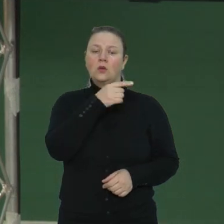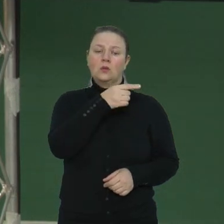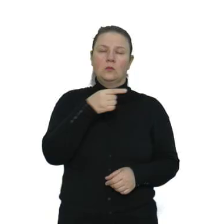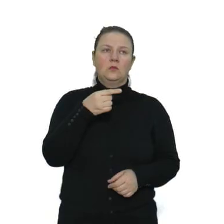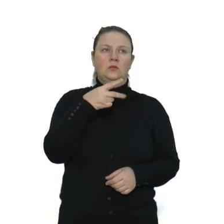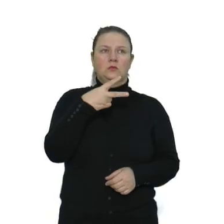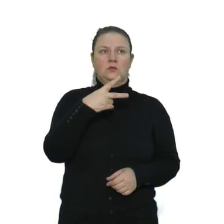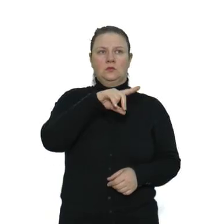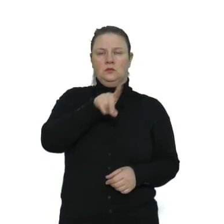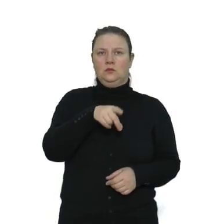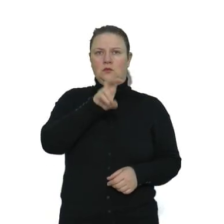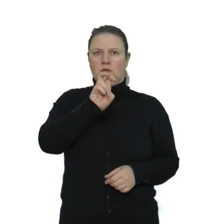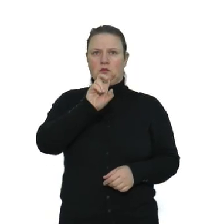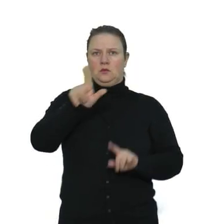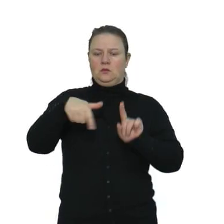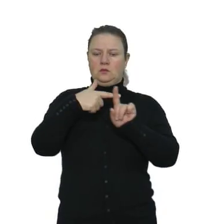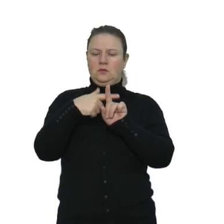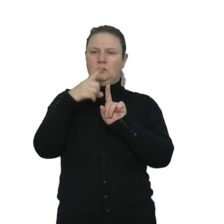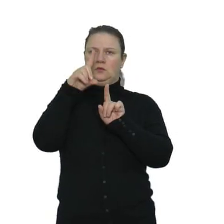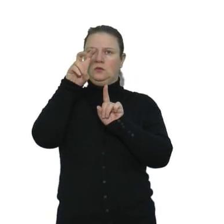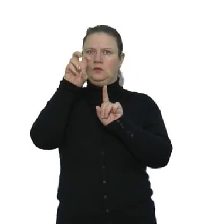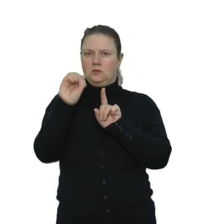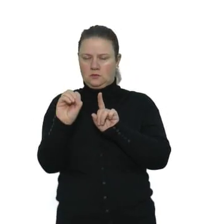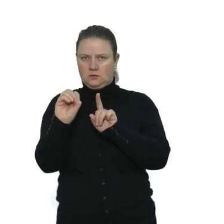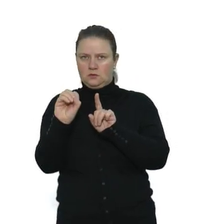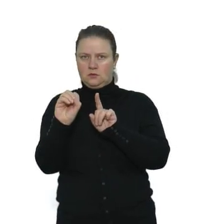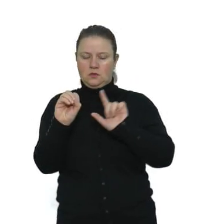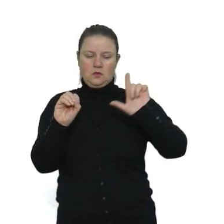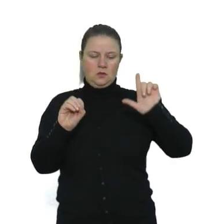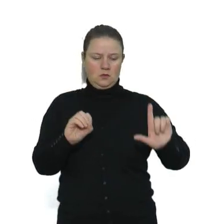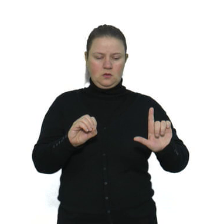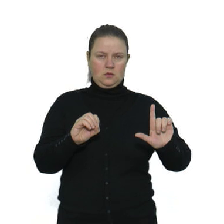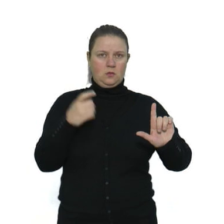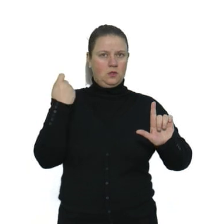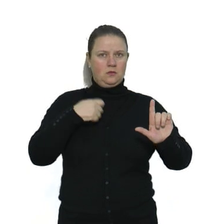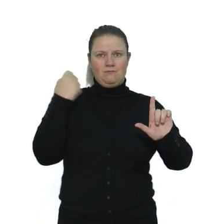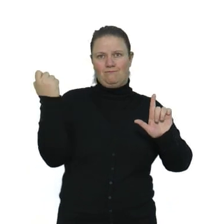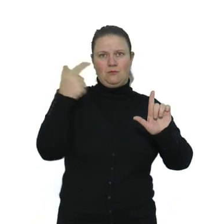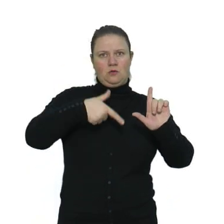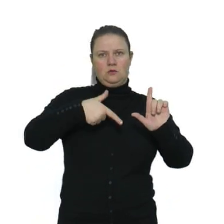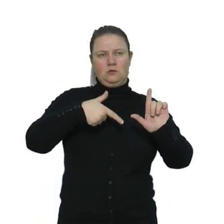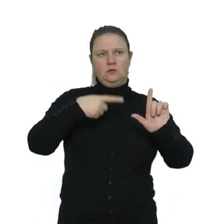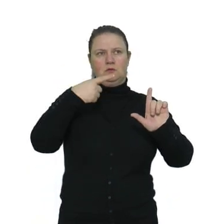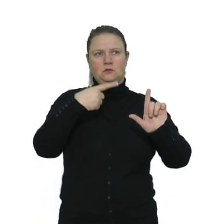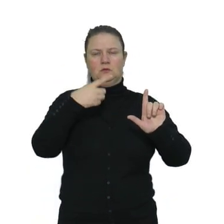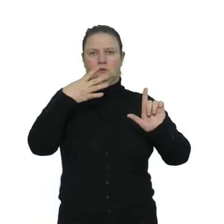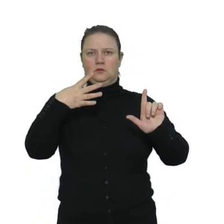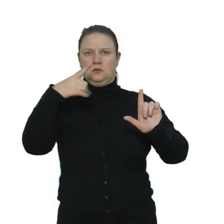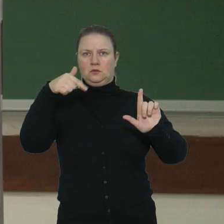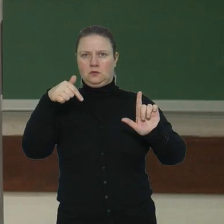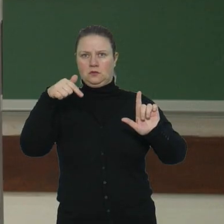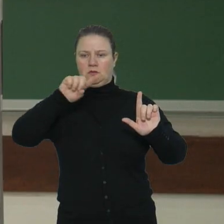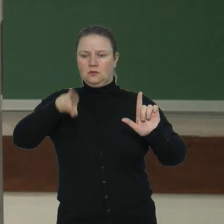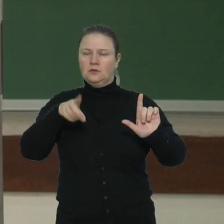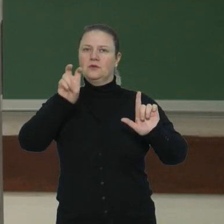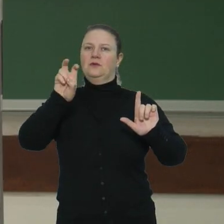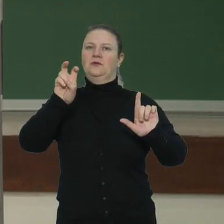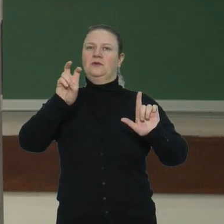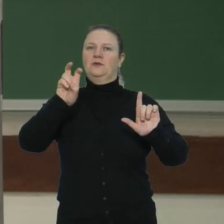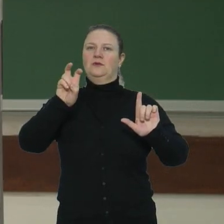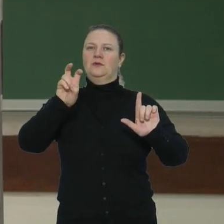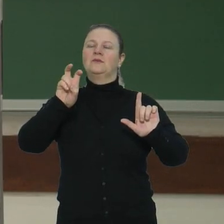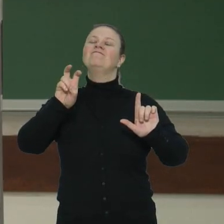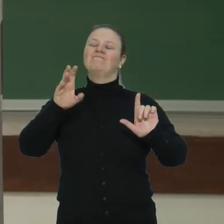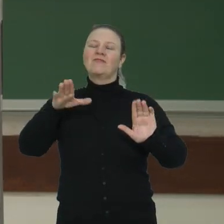mais 150, eu tenho que a largura tem que ser maior que 147,5. Tenho a certeza que alguns já resolveram a situação de cabeça,